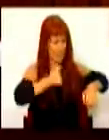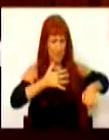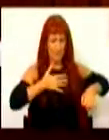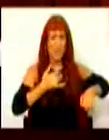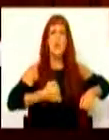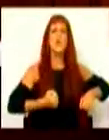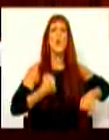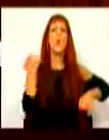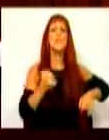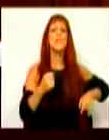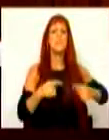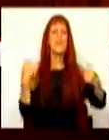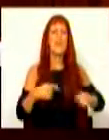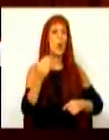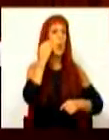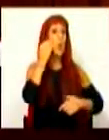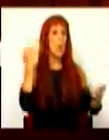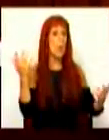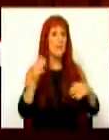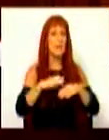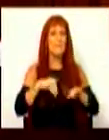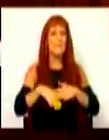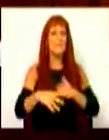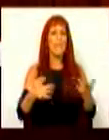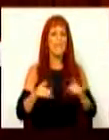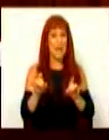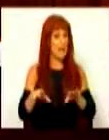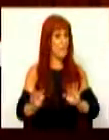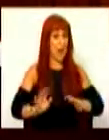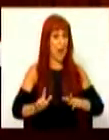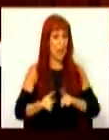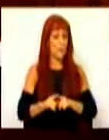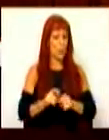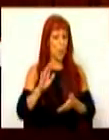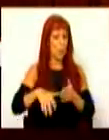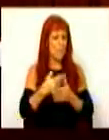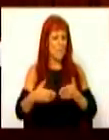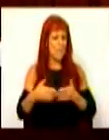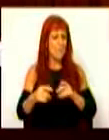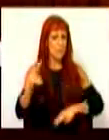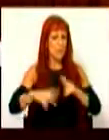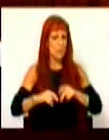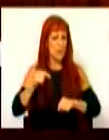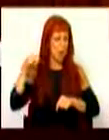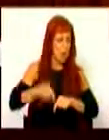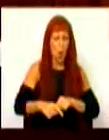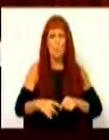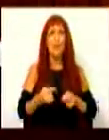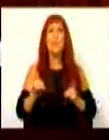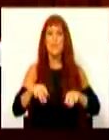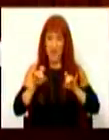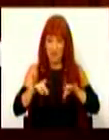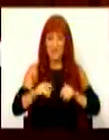nós consigamos ter os mecanismos que evitem o planeamento fiscal agressivo, mas que evitem